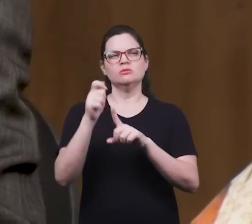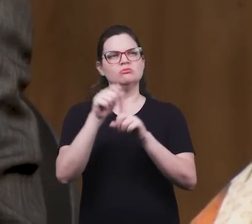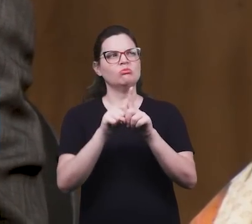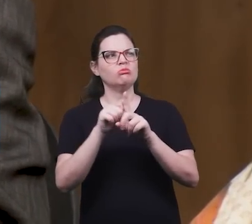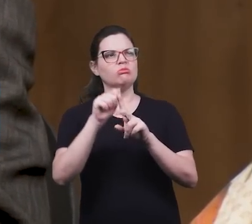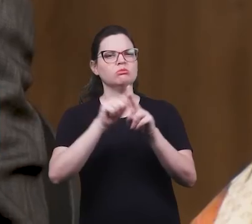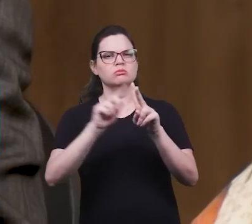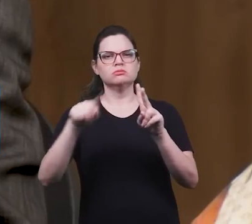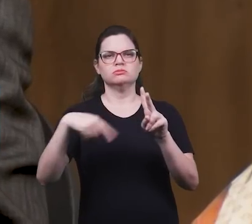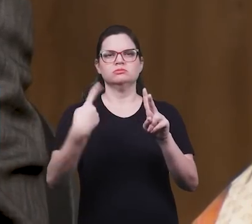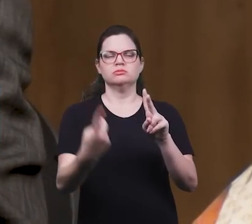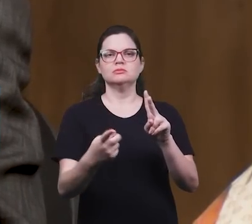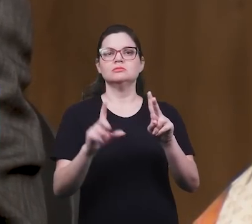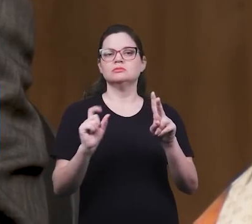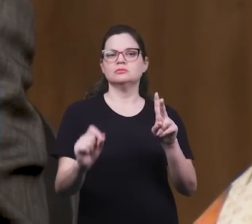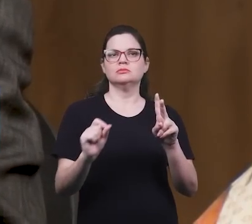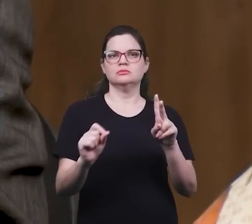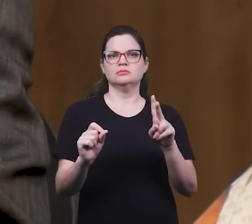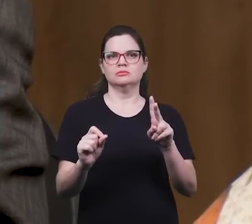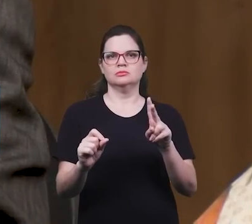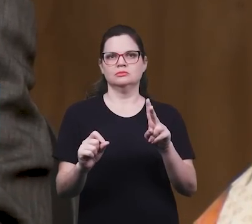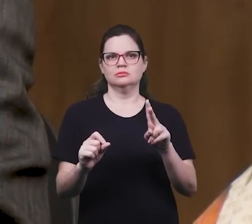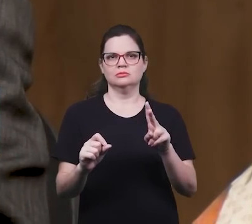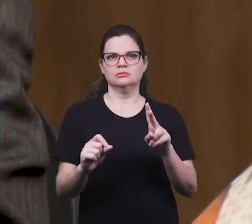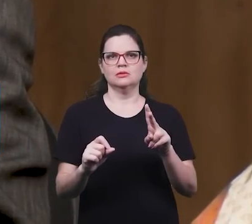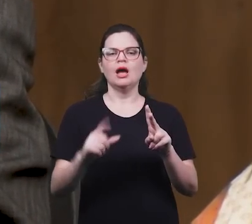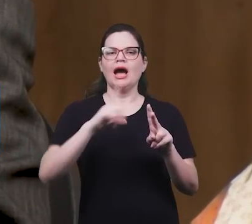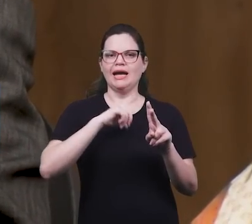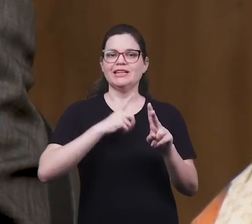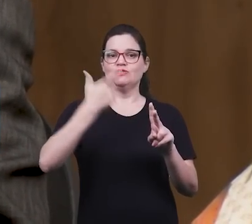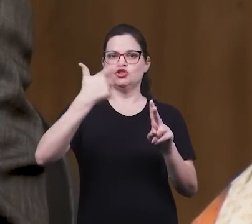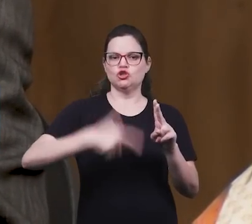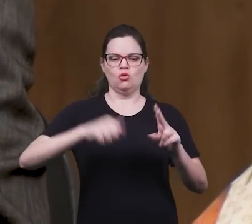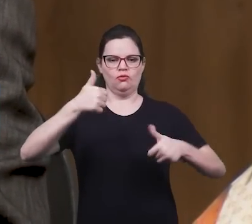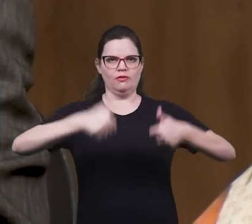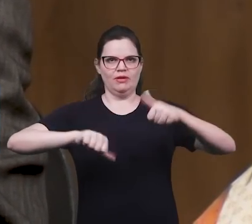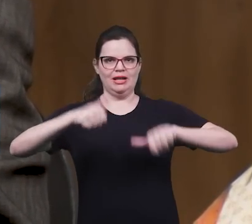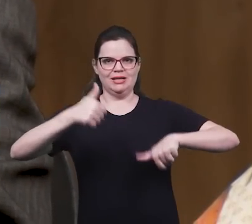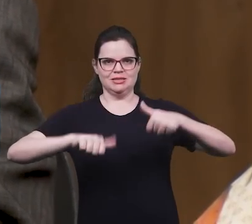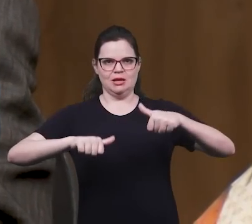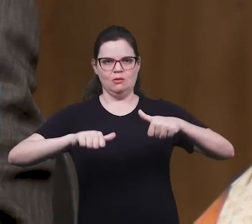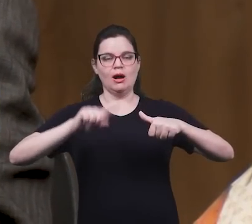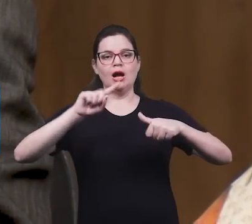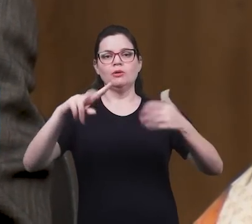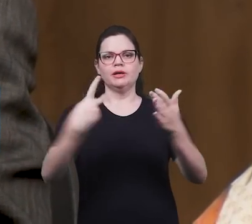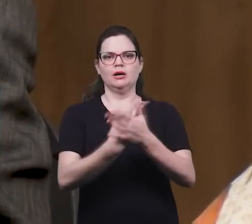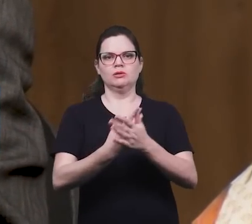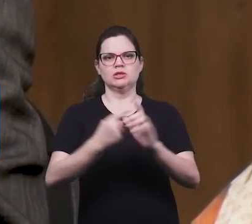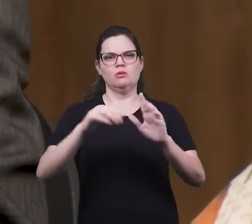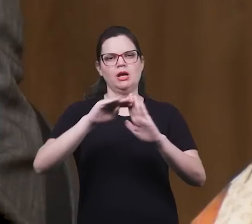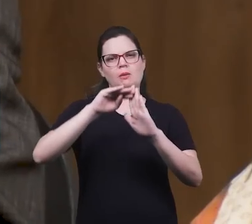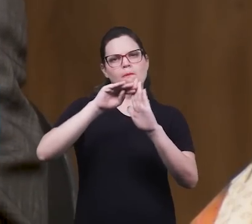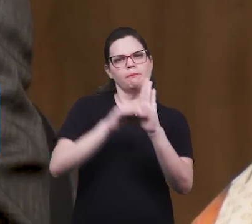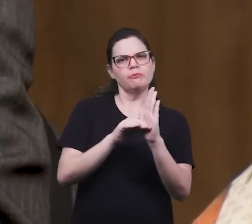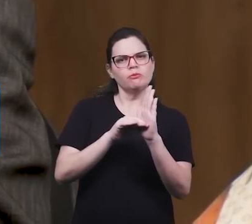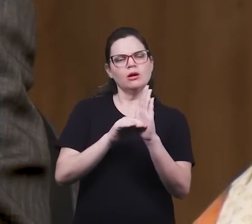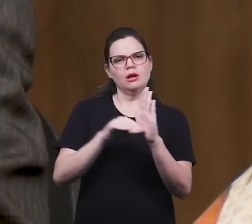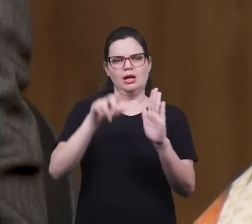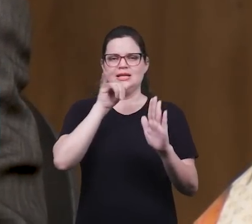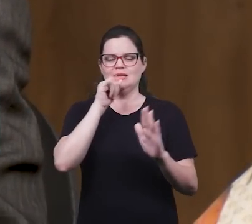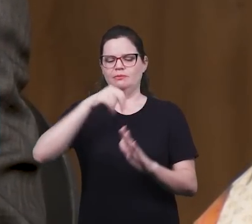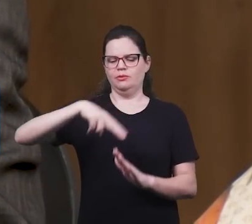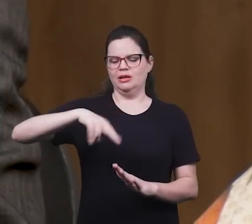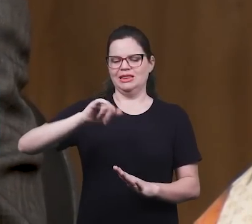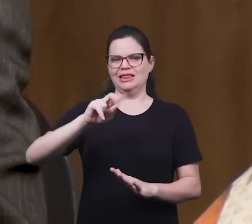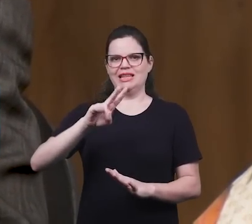depois, essa sabatina foi feita novamente, e o nível dele caiu. E caiu porque